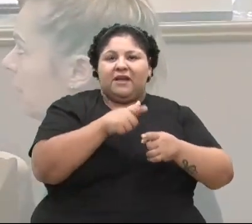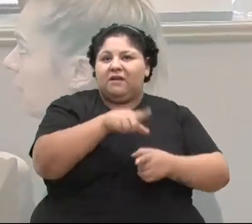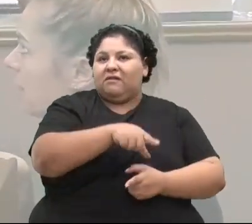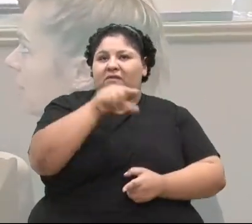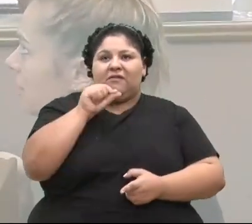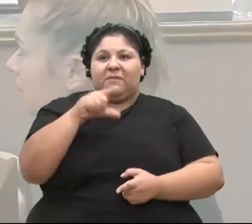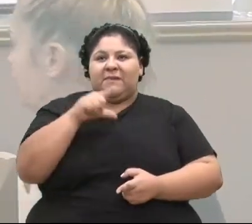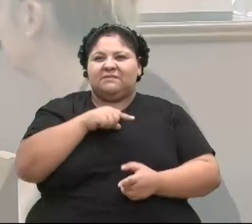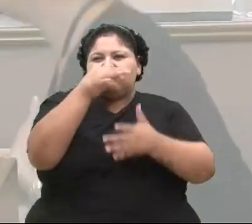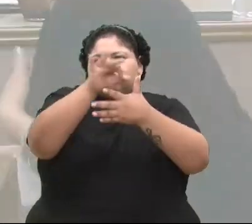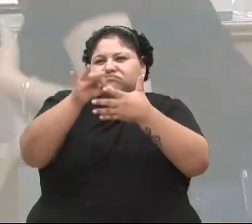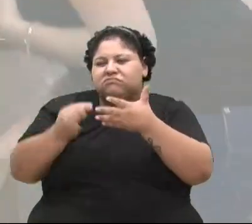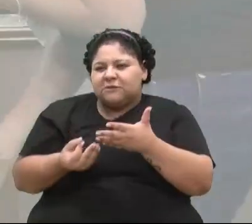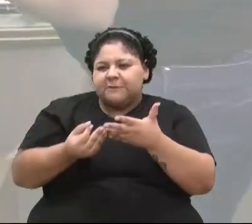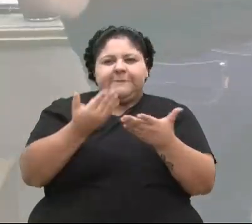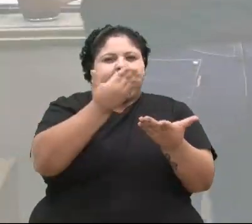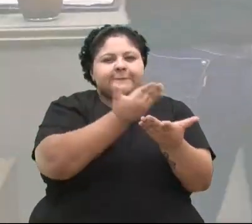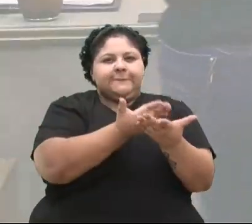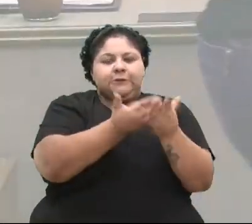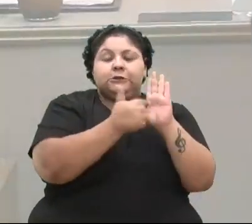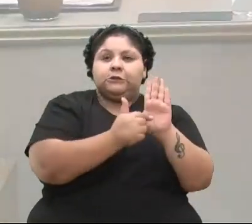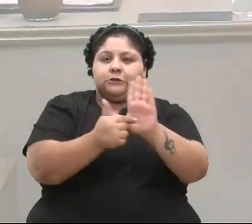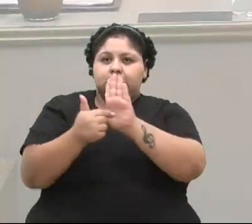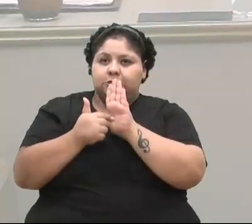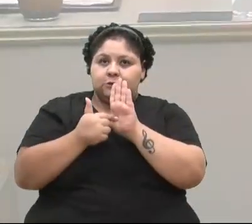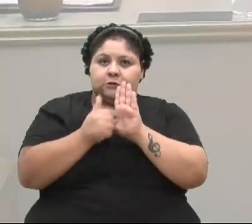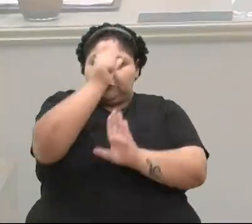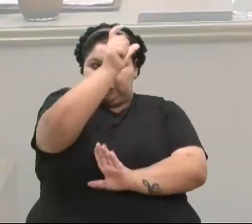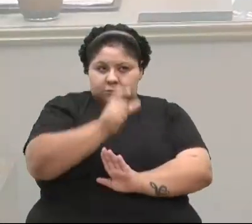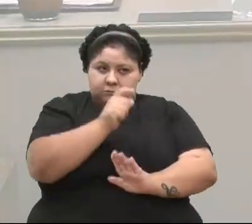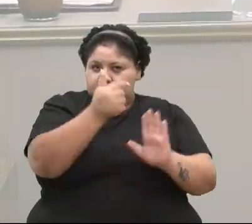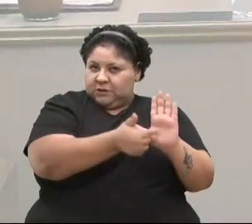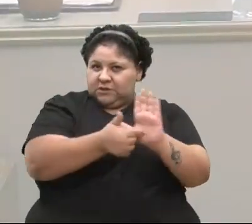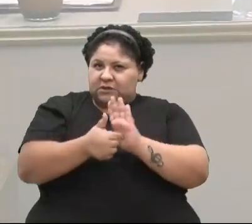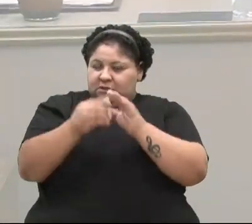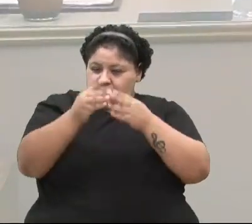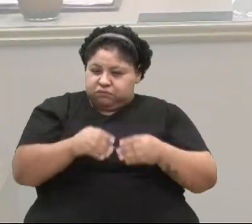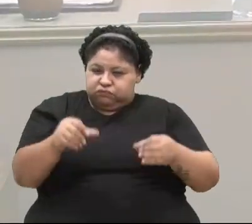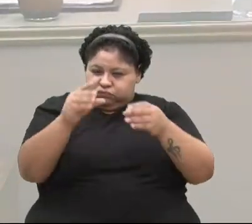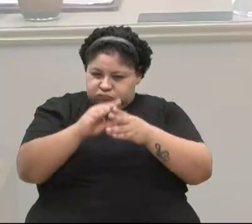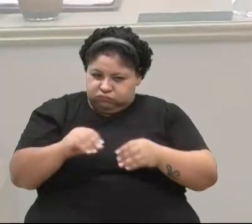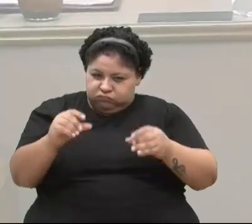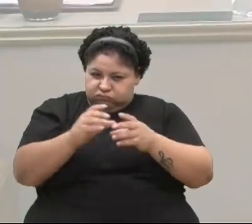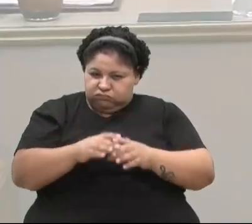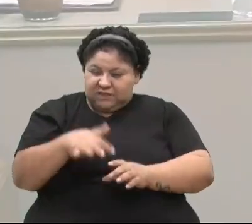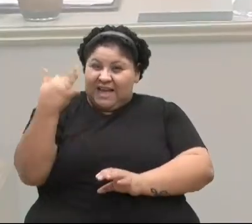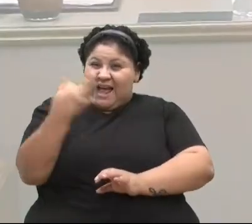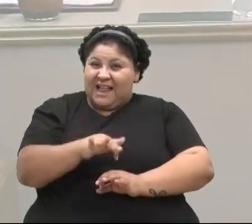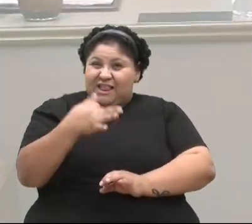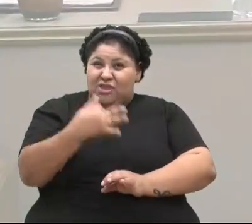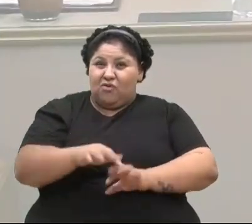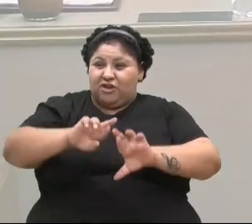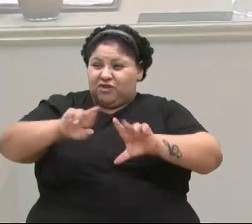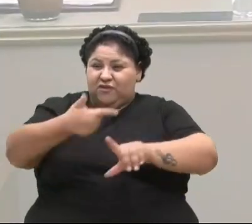alguns indícios. Estudos mostram que os pacientes apresentam uma sensibilidade maior à dor do que pessoas